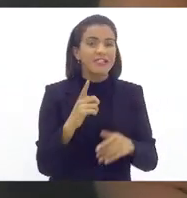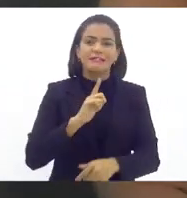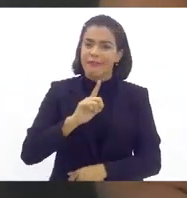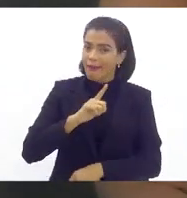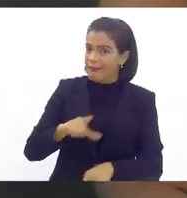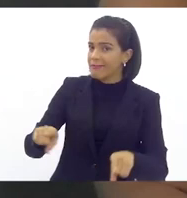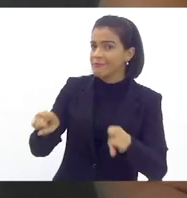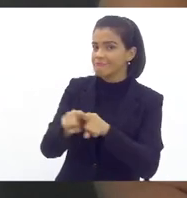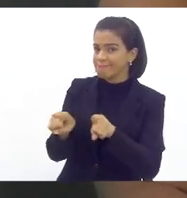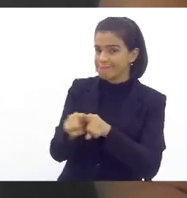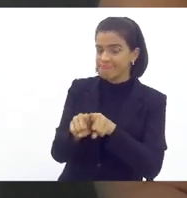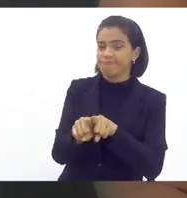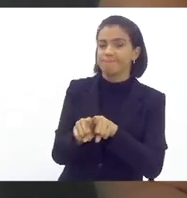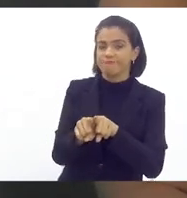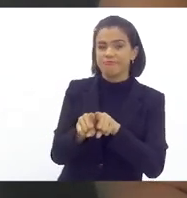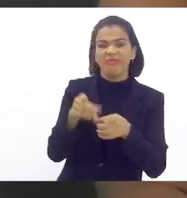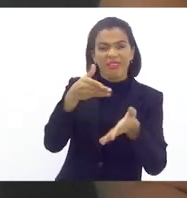também